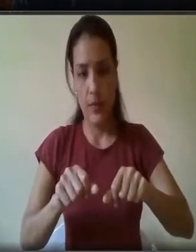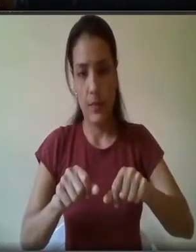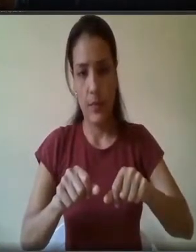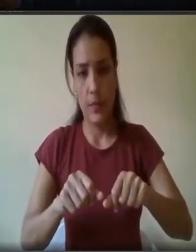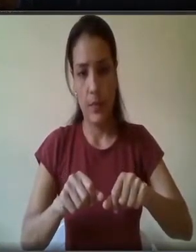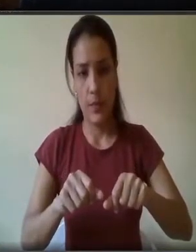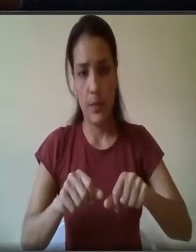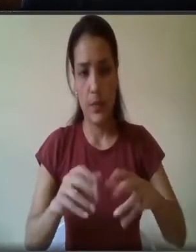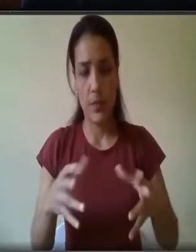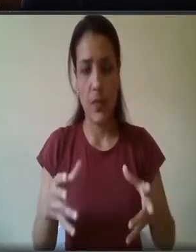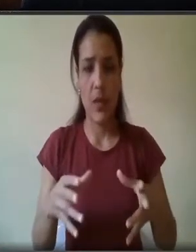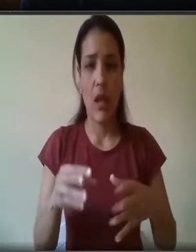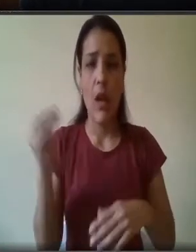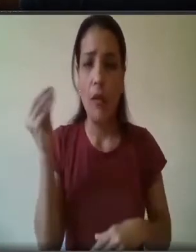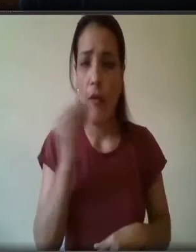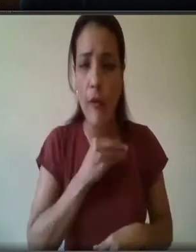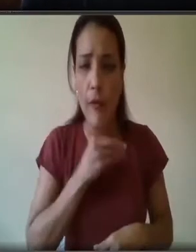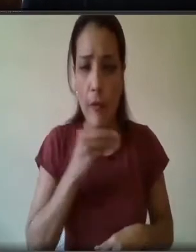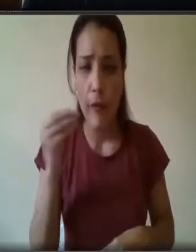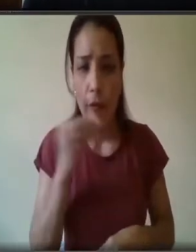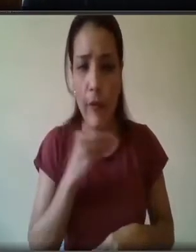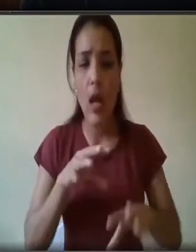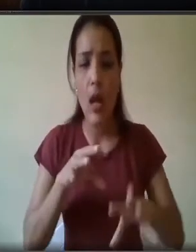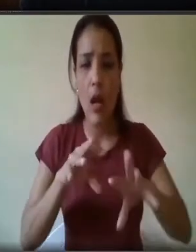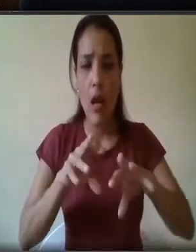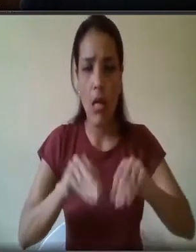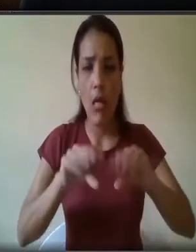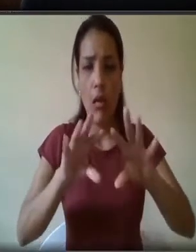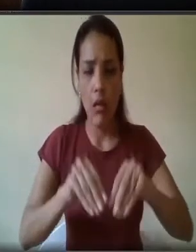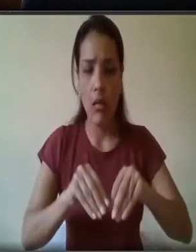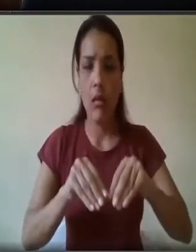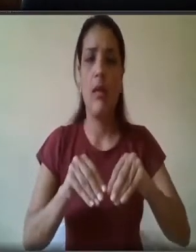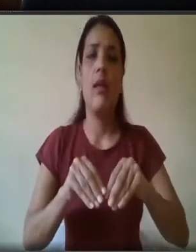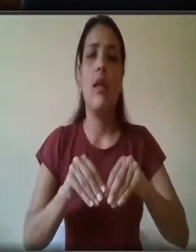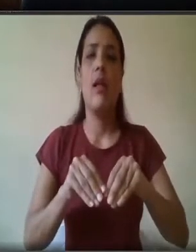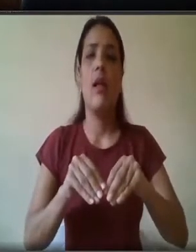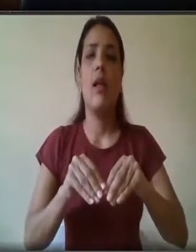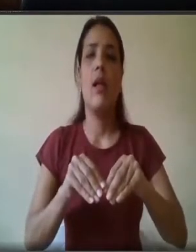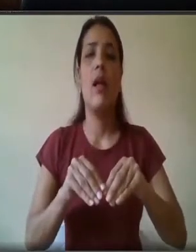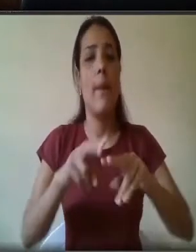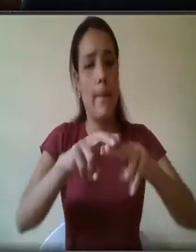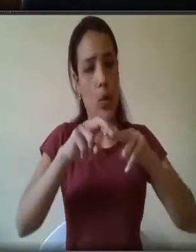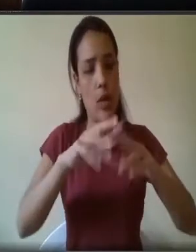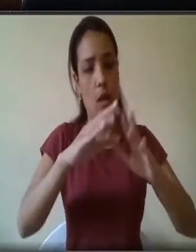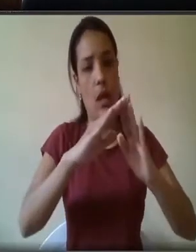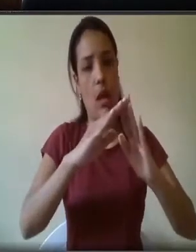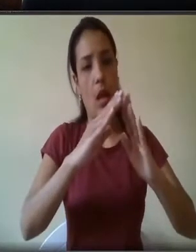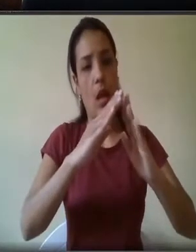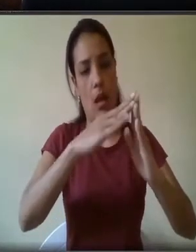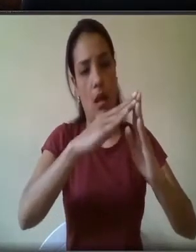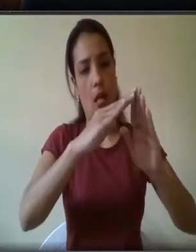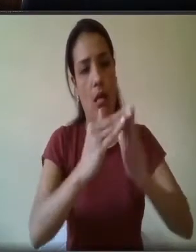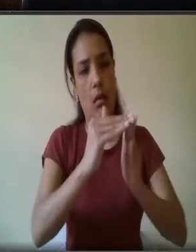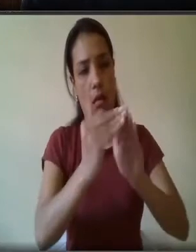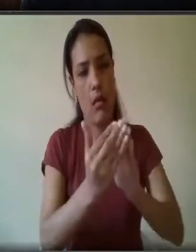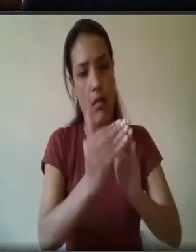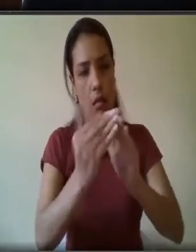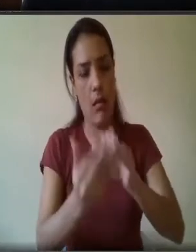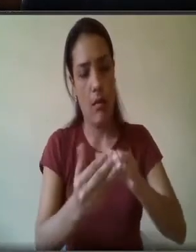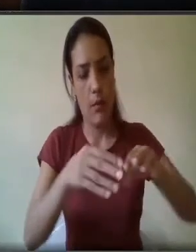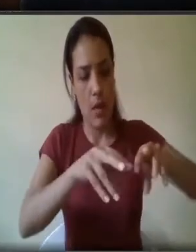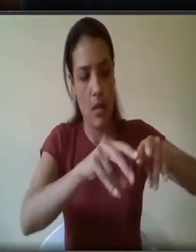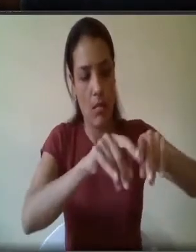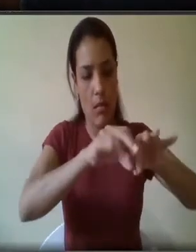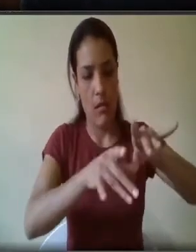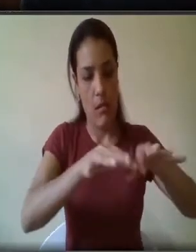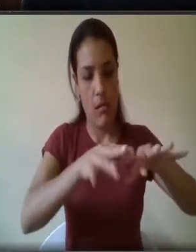O fofo, né? Resultado, às vezes você tem um deslizamento de uma encosta. E aí, às vezes,